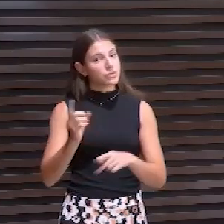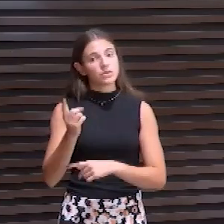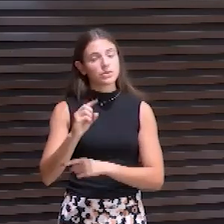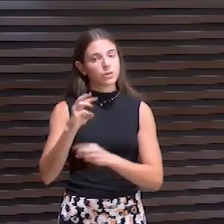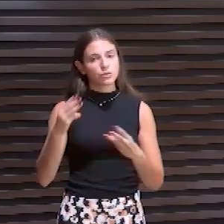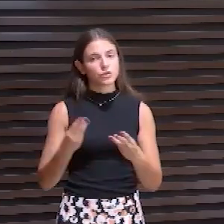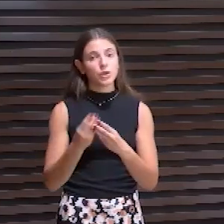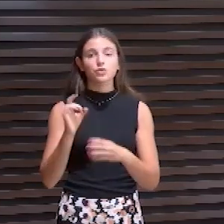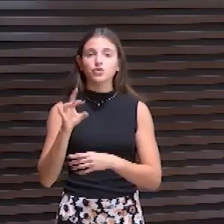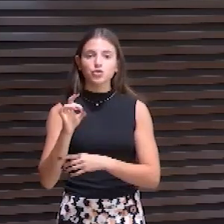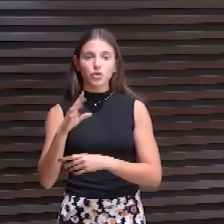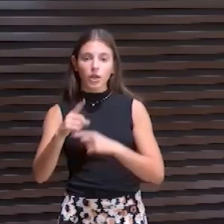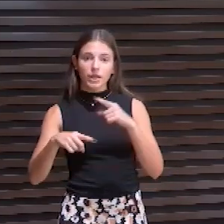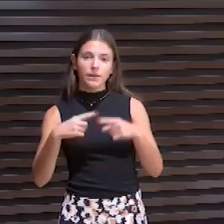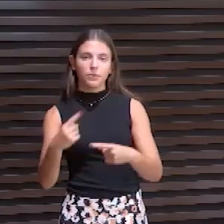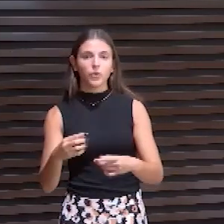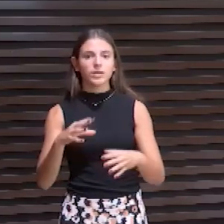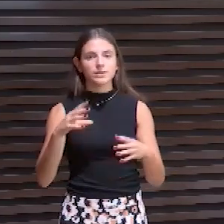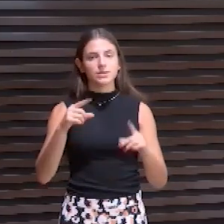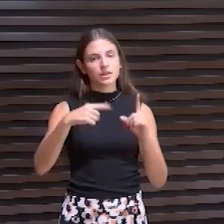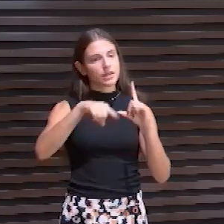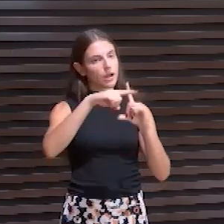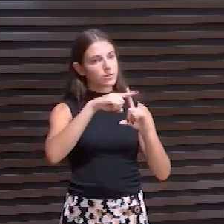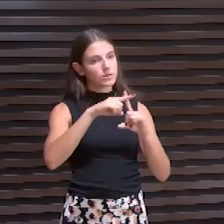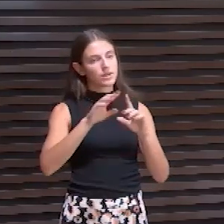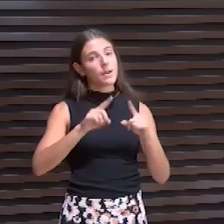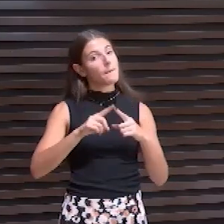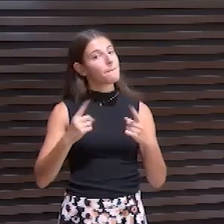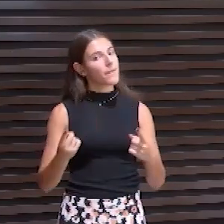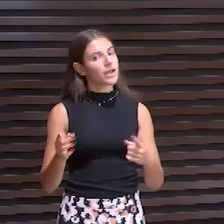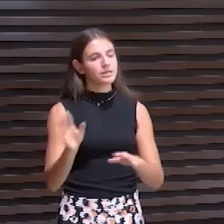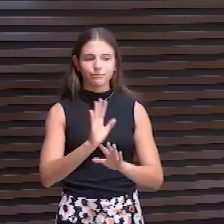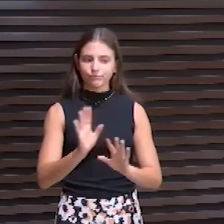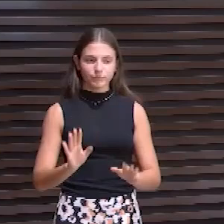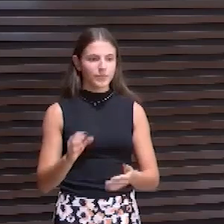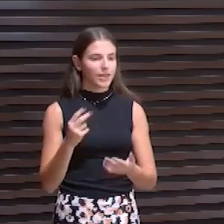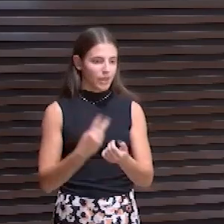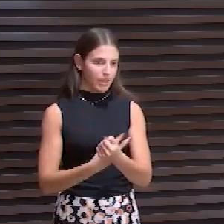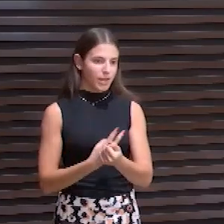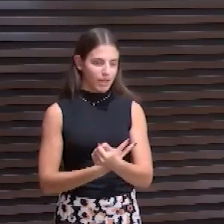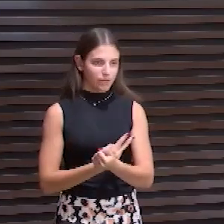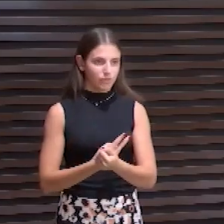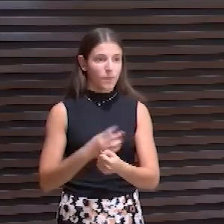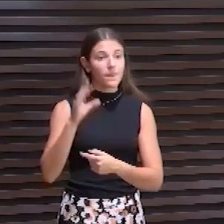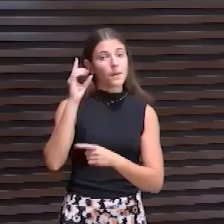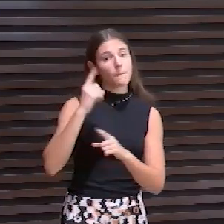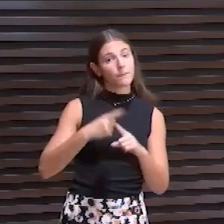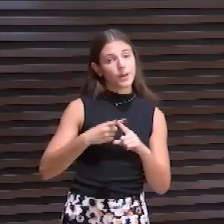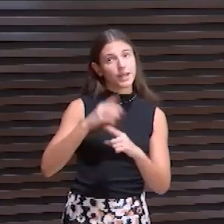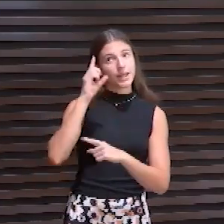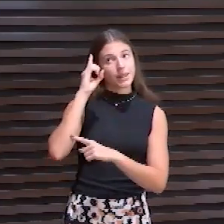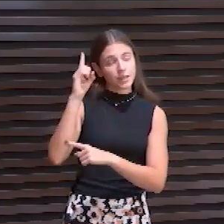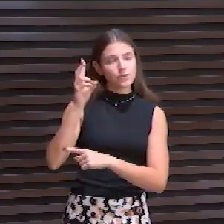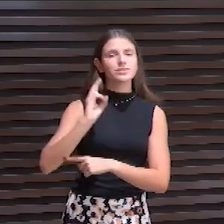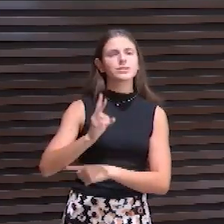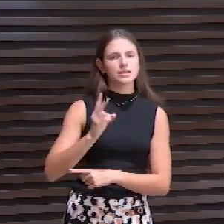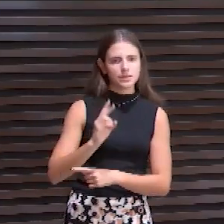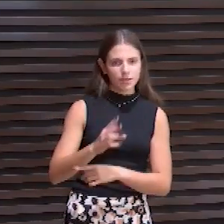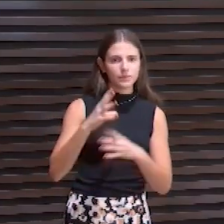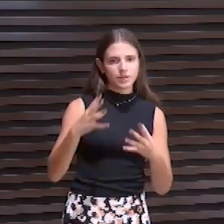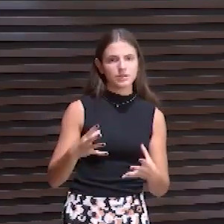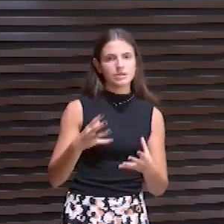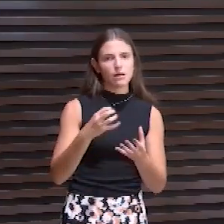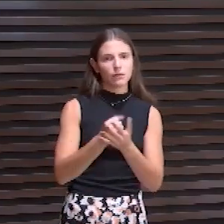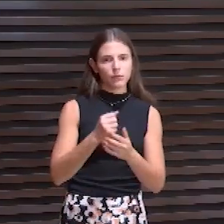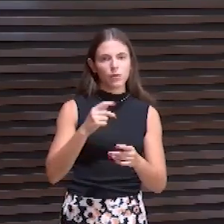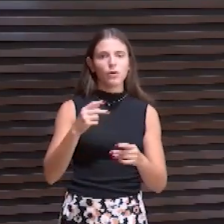de forma mais clara e cristalina no ensino dos apóstolos. Mas Deus sempre salvou os gentios. Deus nunca foi